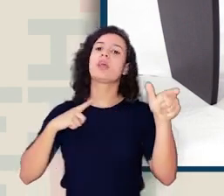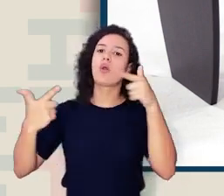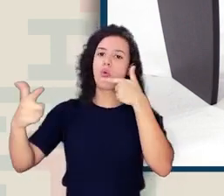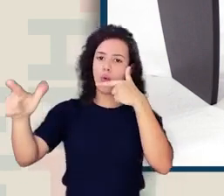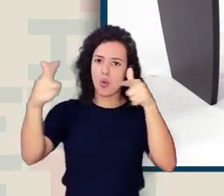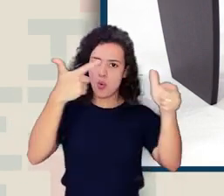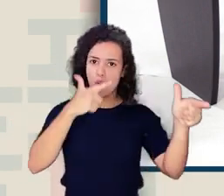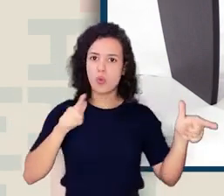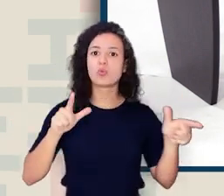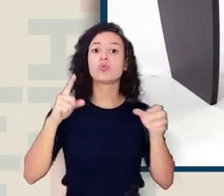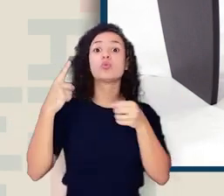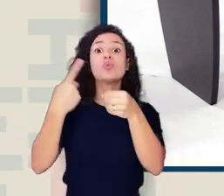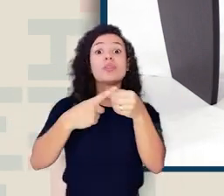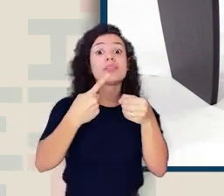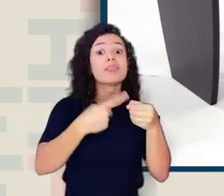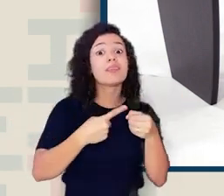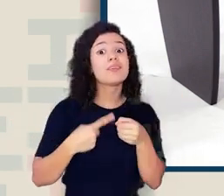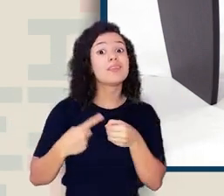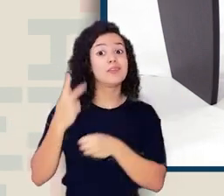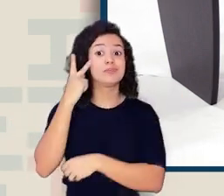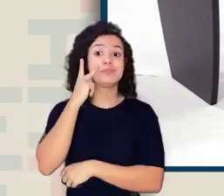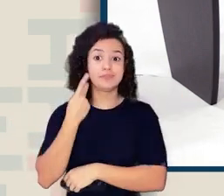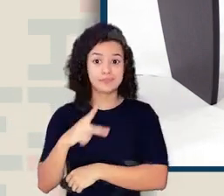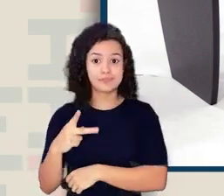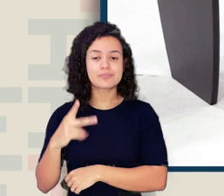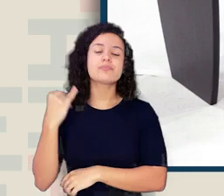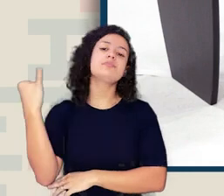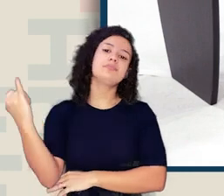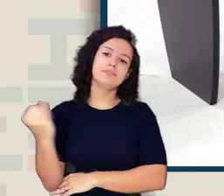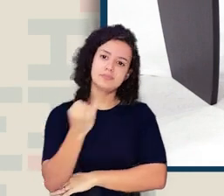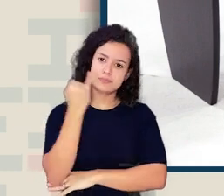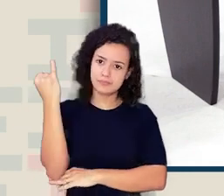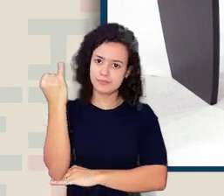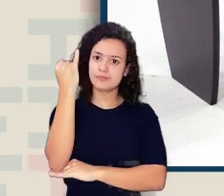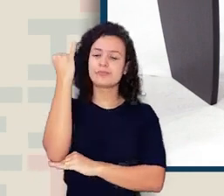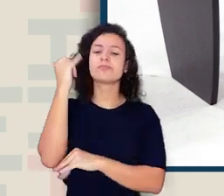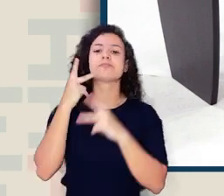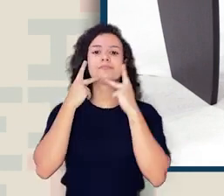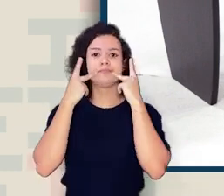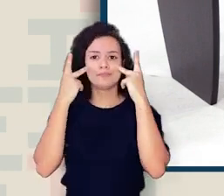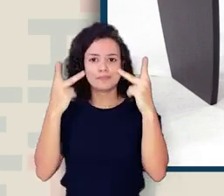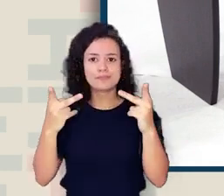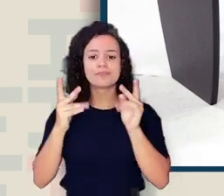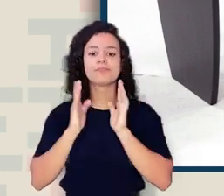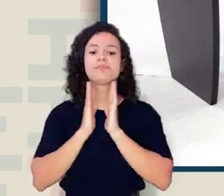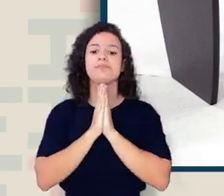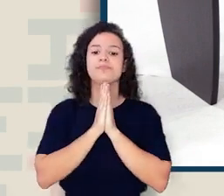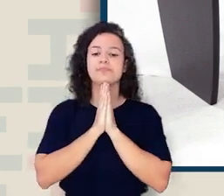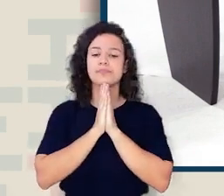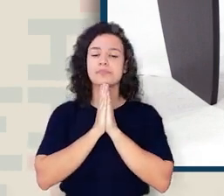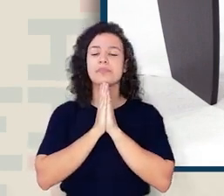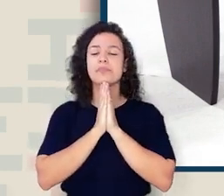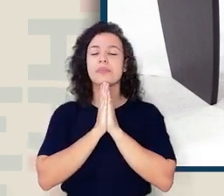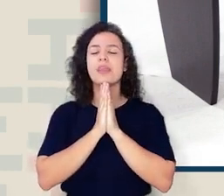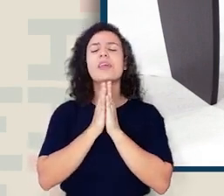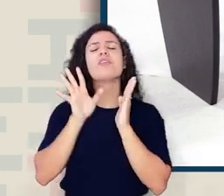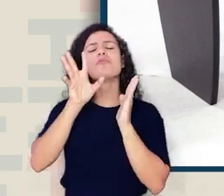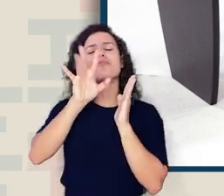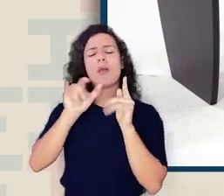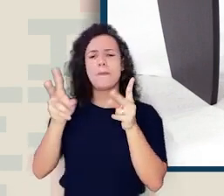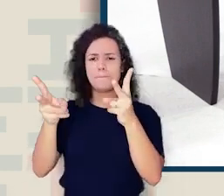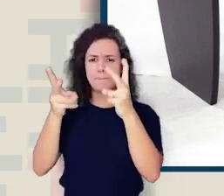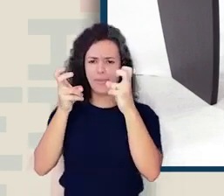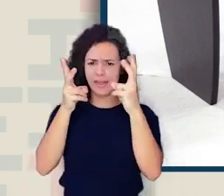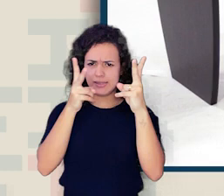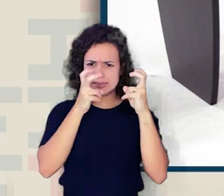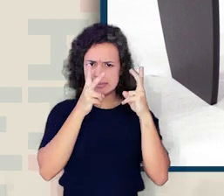temos outros maracatus também no interior do nosso Ceará. Isso é muito importante também de ser dito.